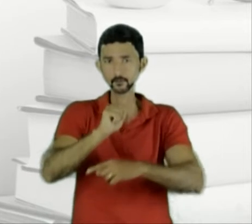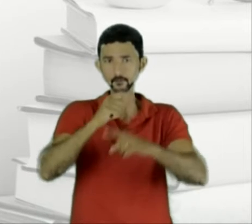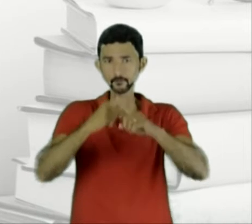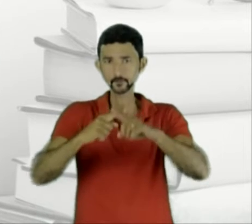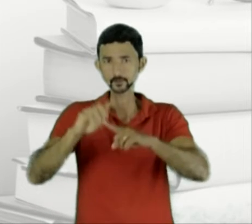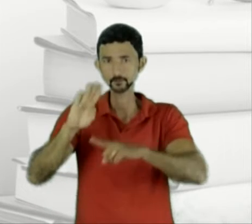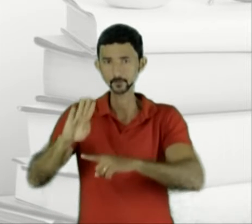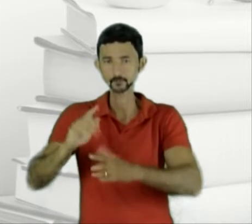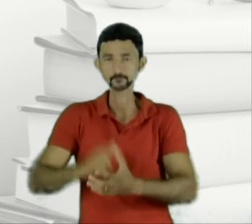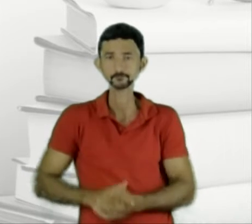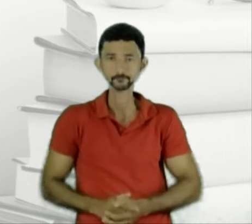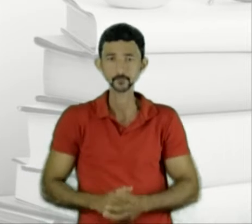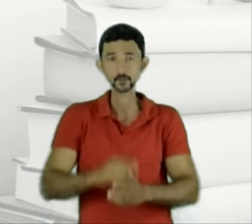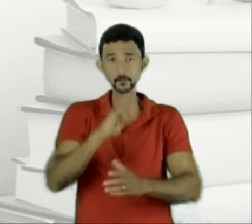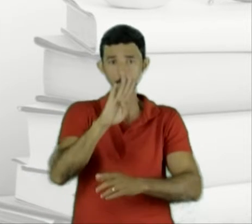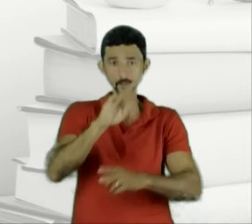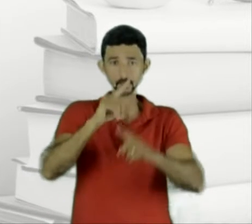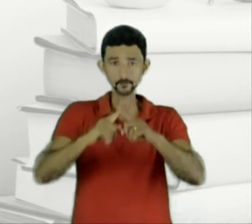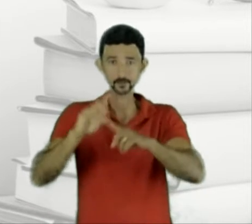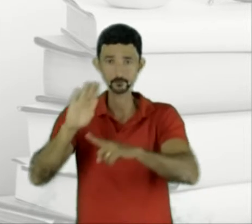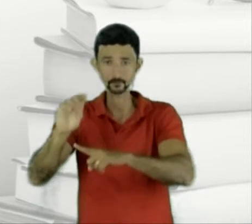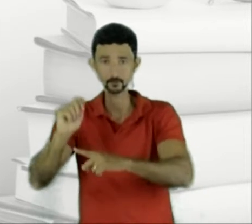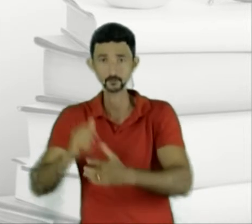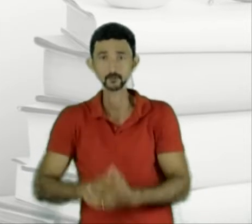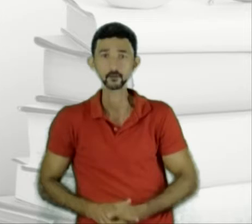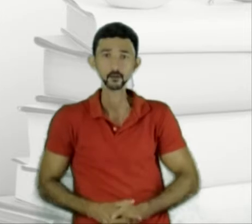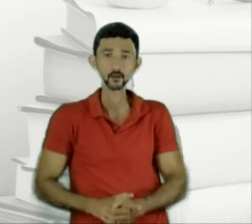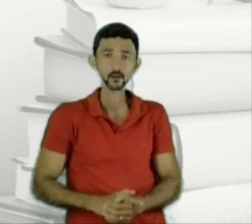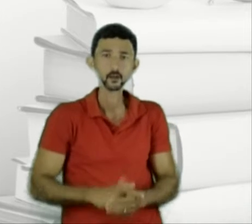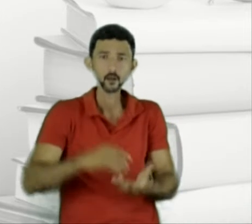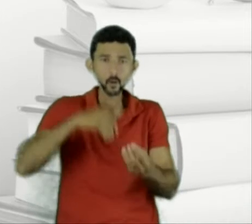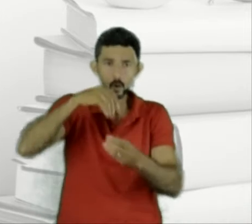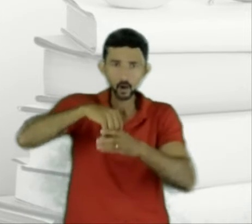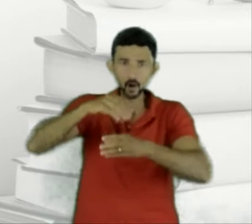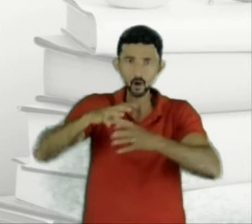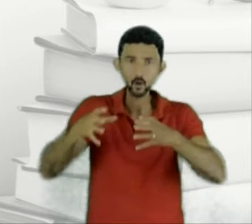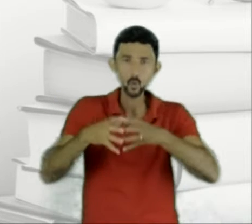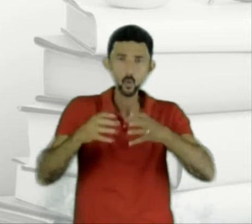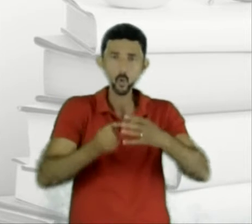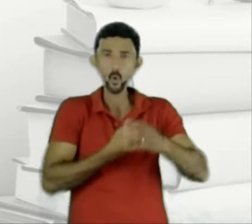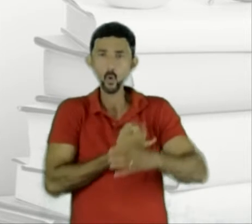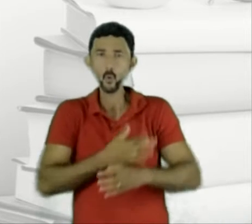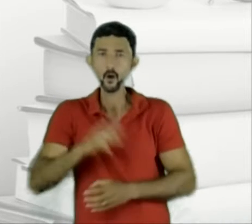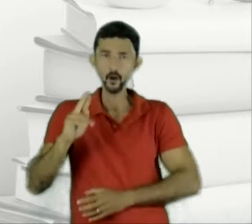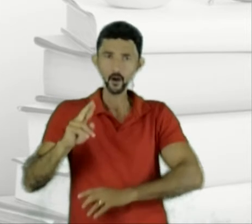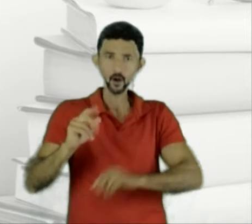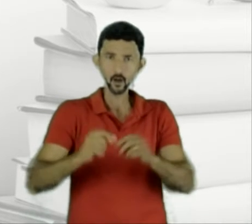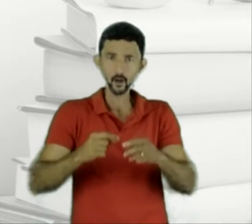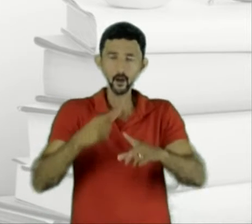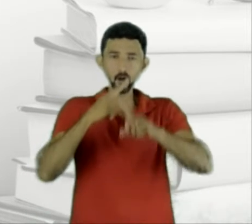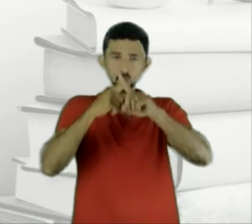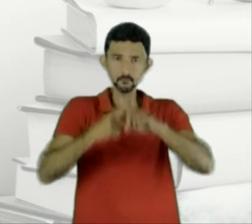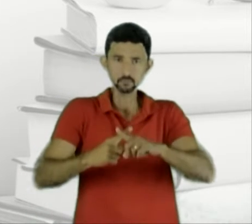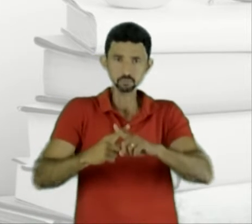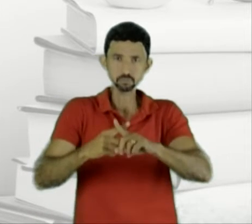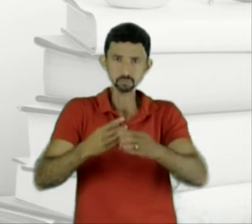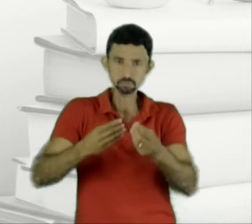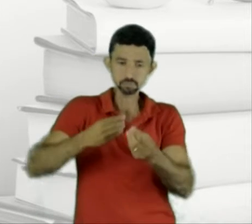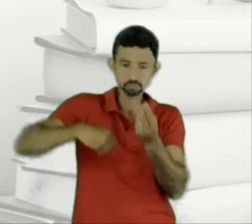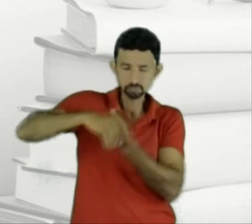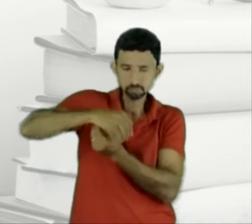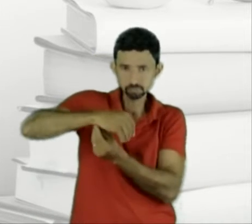é um produto B vezes A. E como a gente está dentro do conjunto dos números reais, a multiplicação